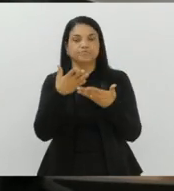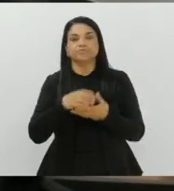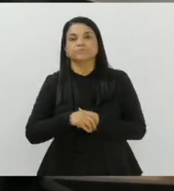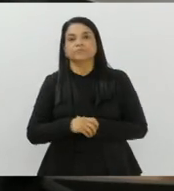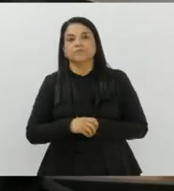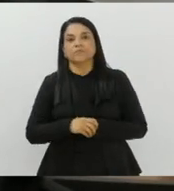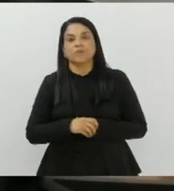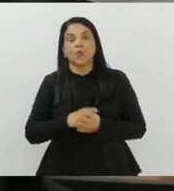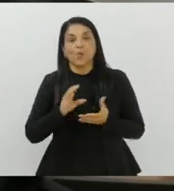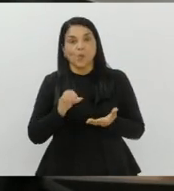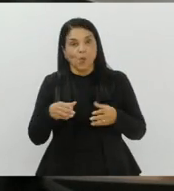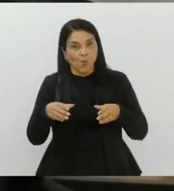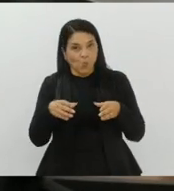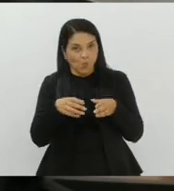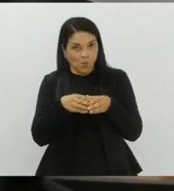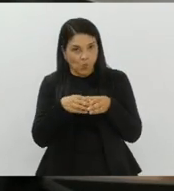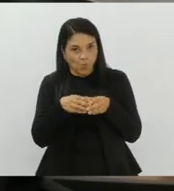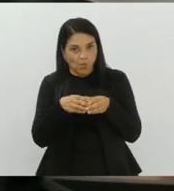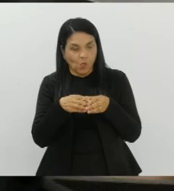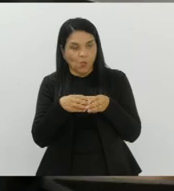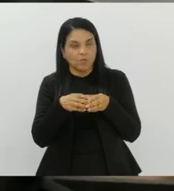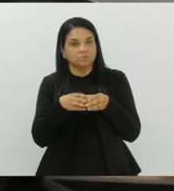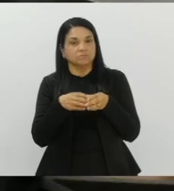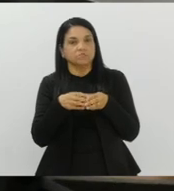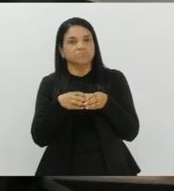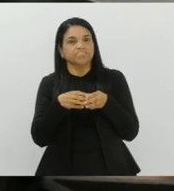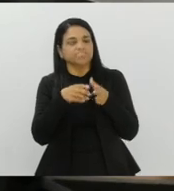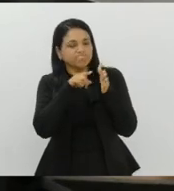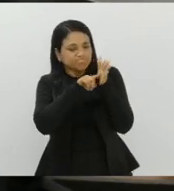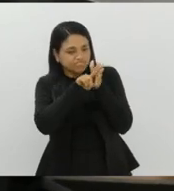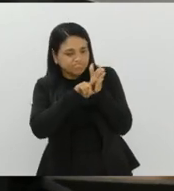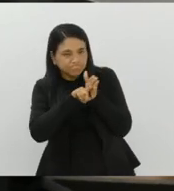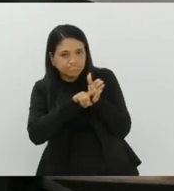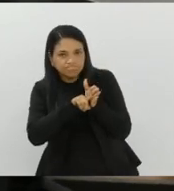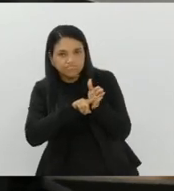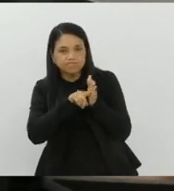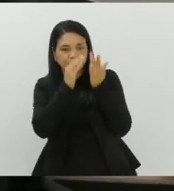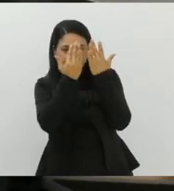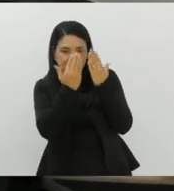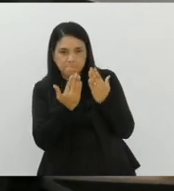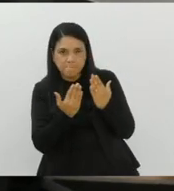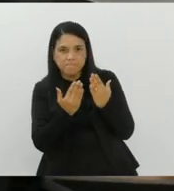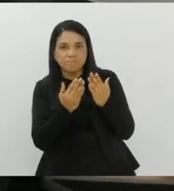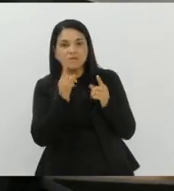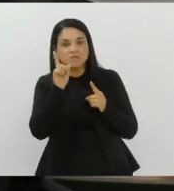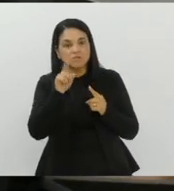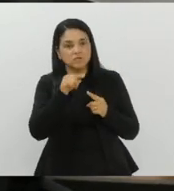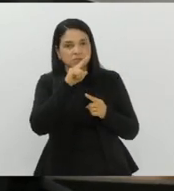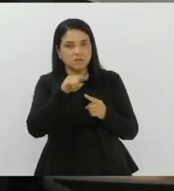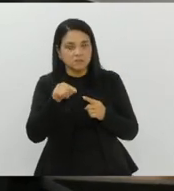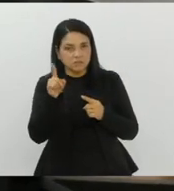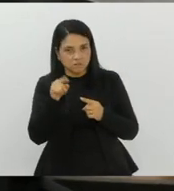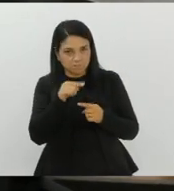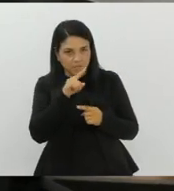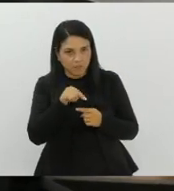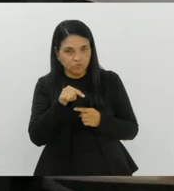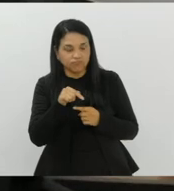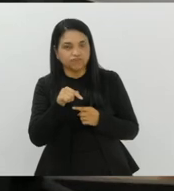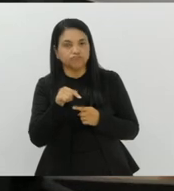O nosso comitê tem se debruçado também sobre a questão destes cancelamentos unilaterais